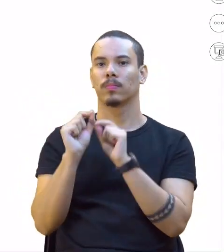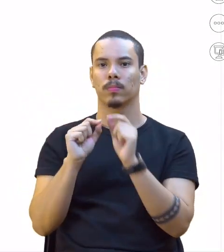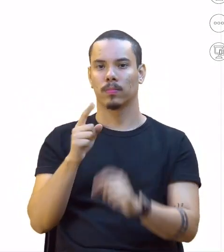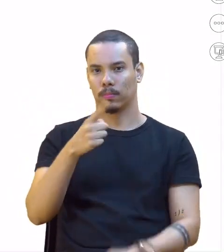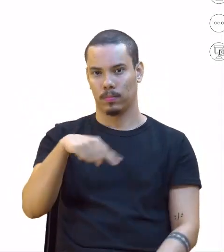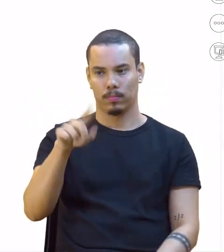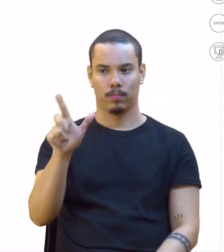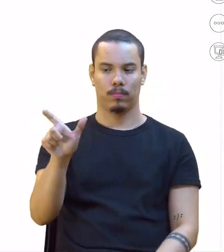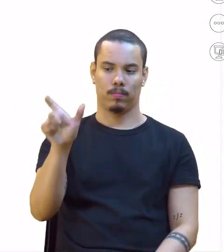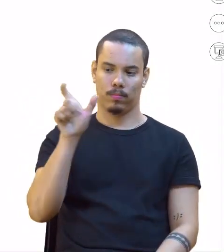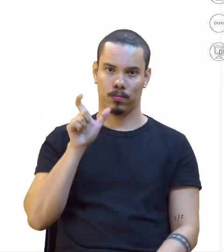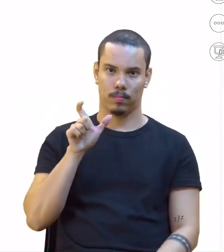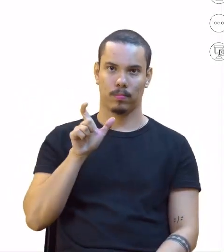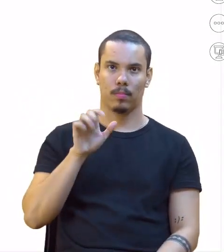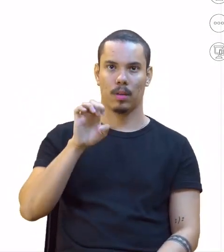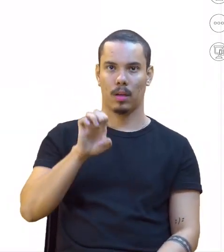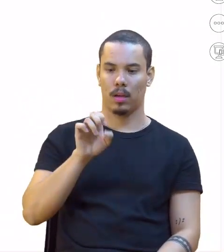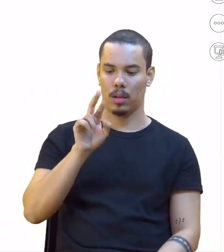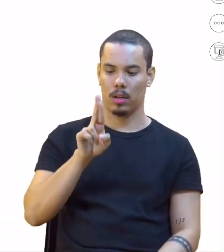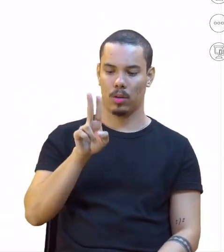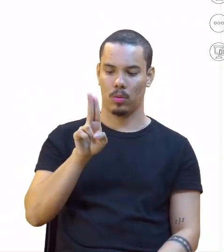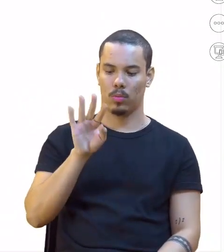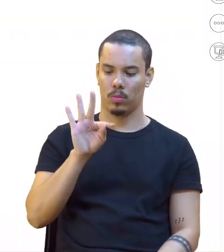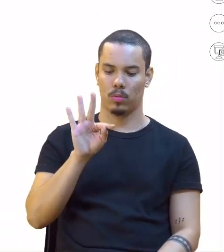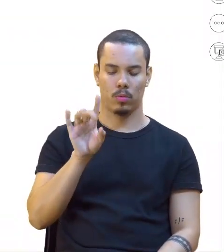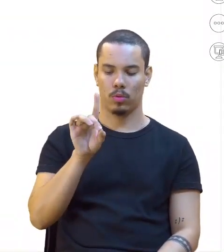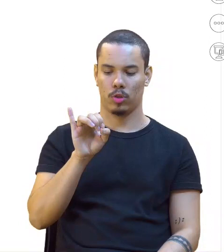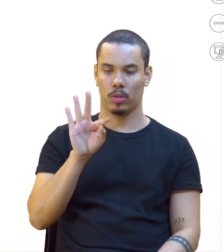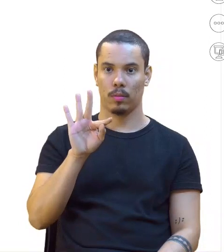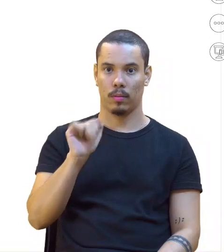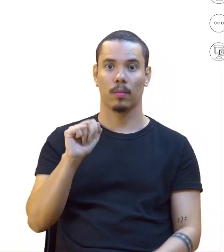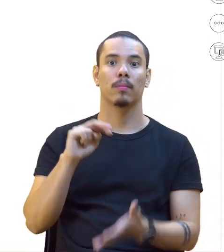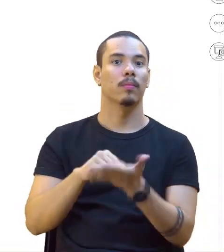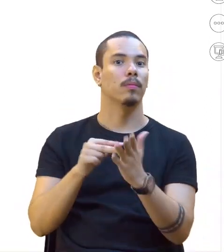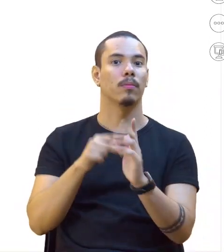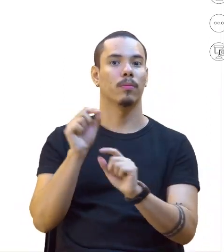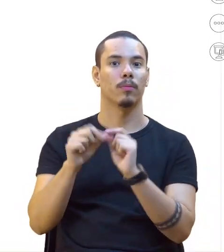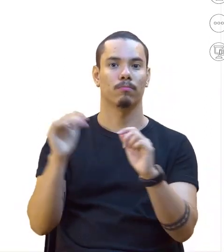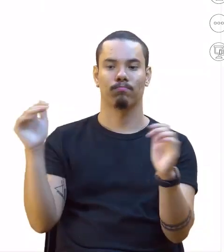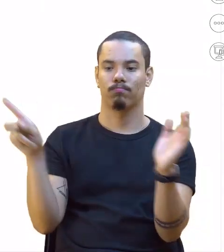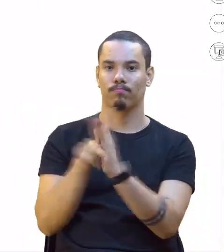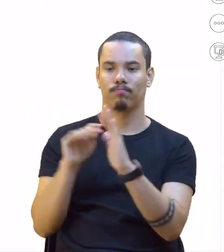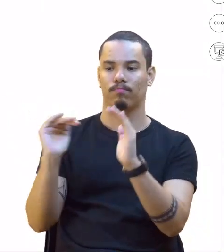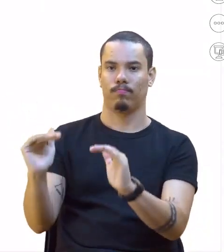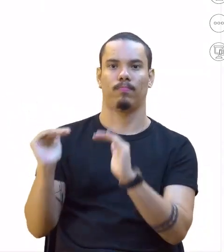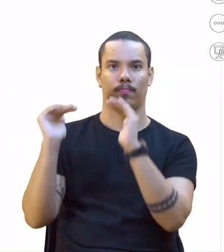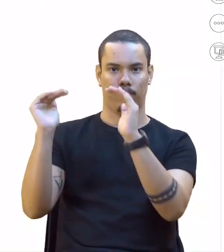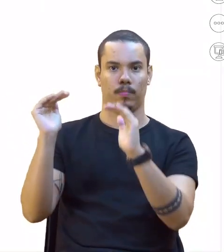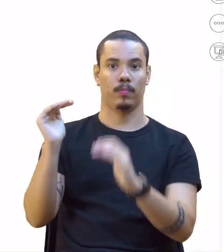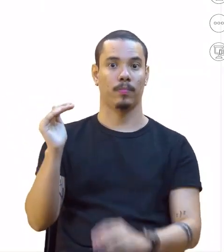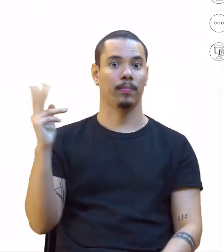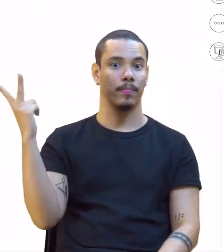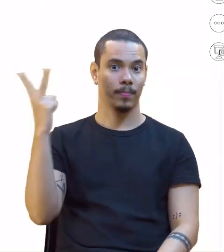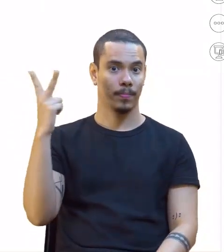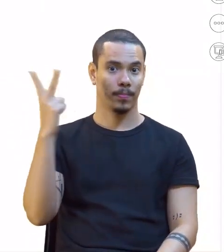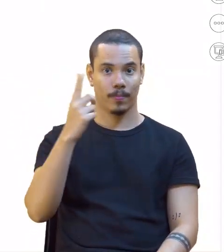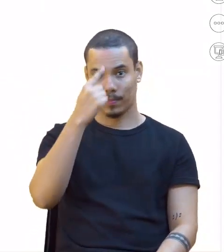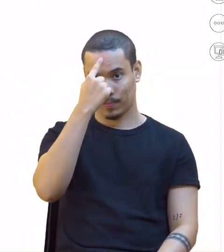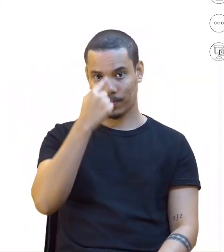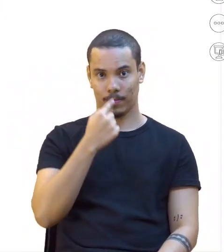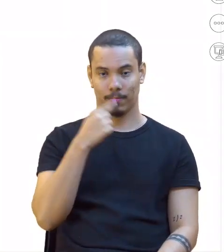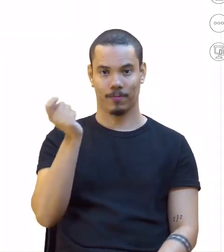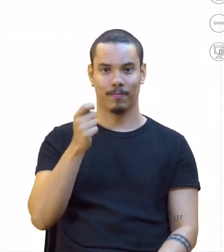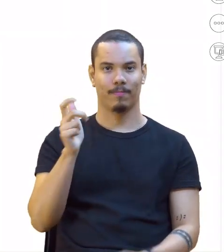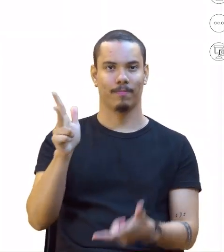ouvirem essa palavra erudita, agora vocês vão saber, né, gente? Então, essas duas imagens representam a cultura erudita. Aqui